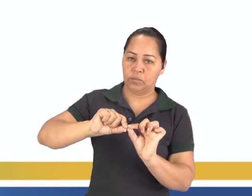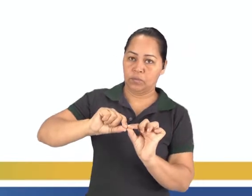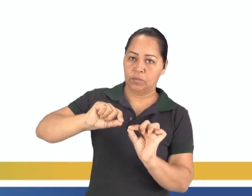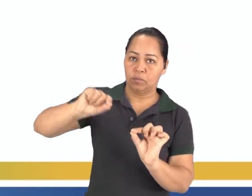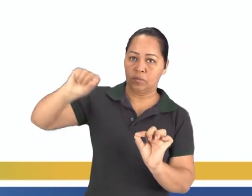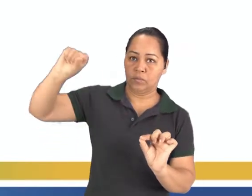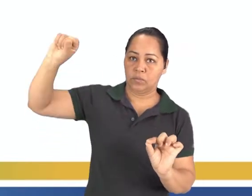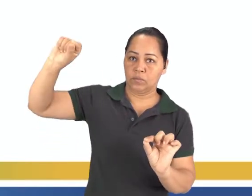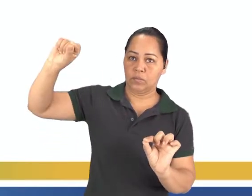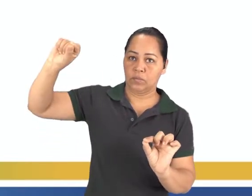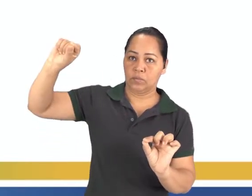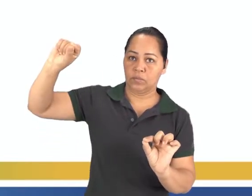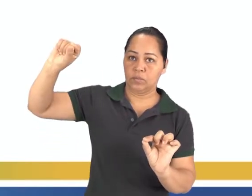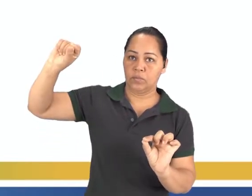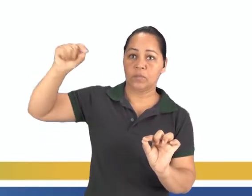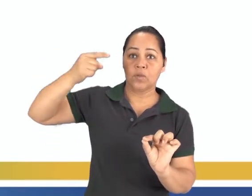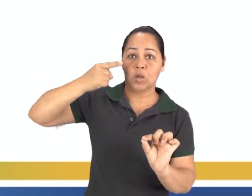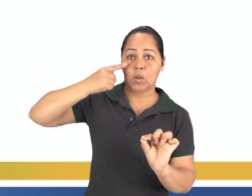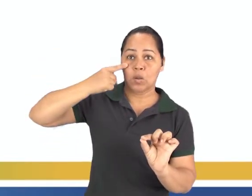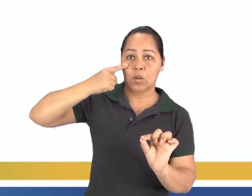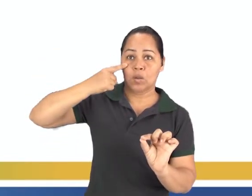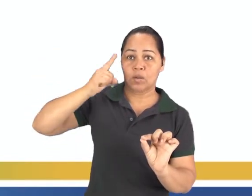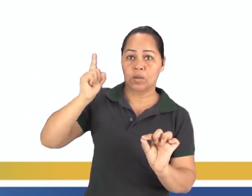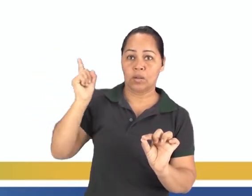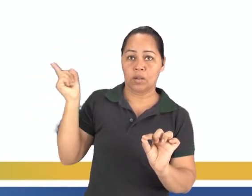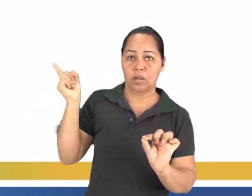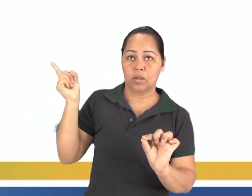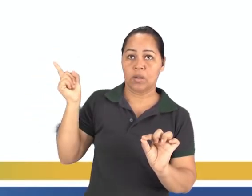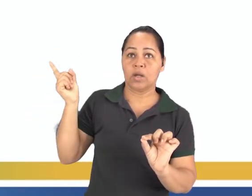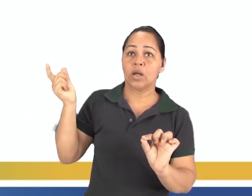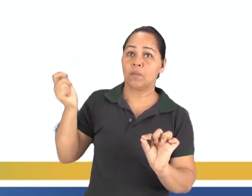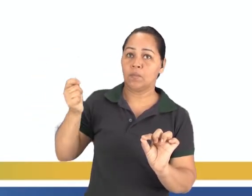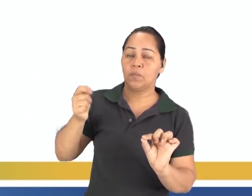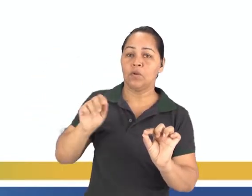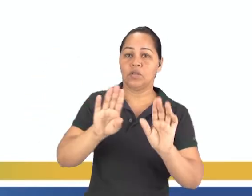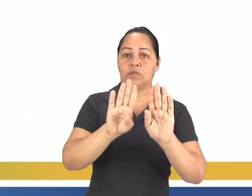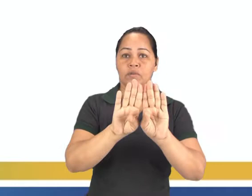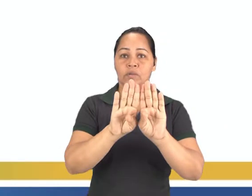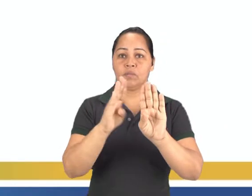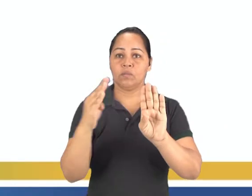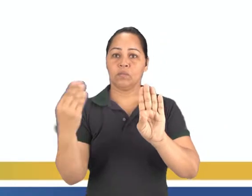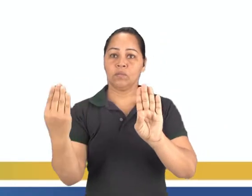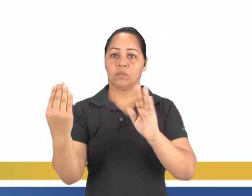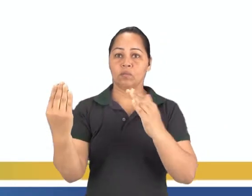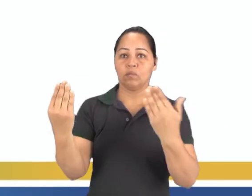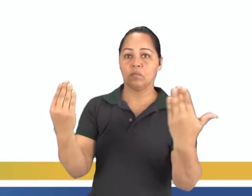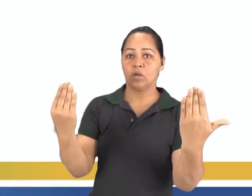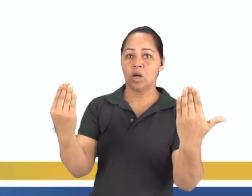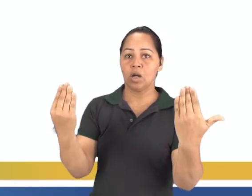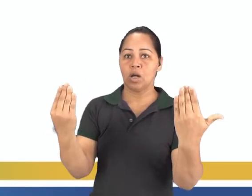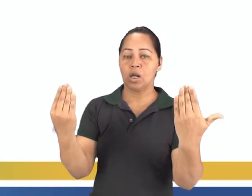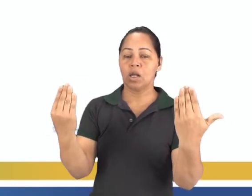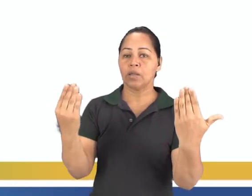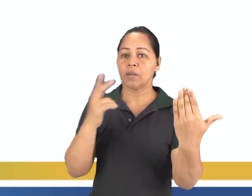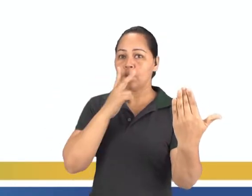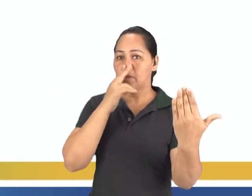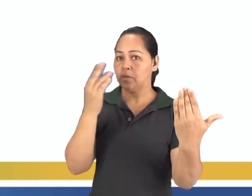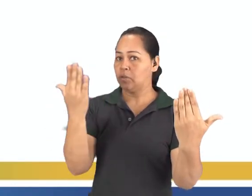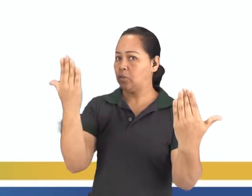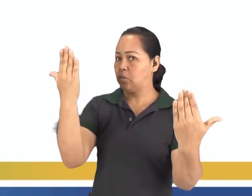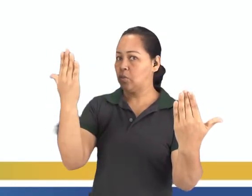ao eixo. Como exemplo, temos uma forma refletida no espelho. Observe aí a figura que aparece